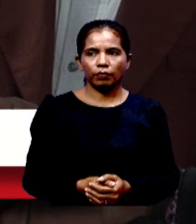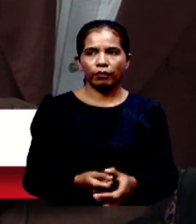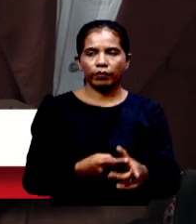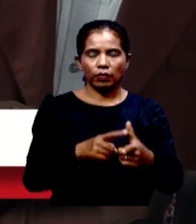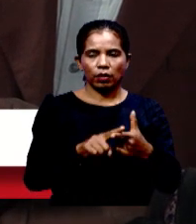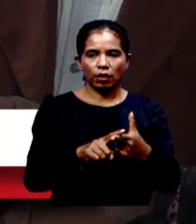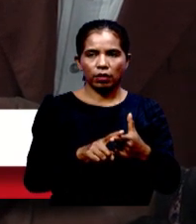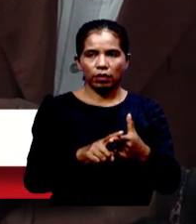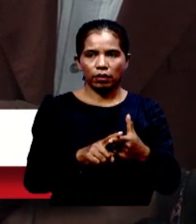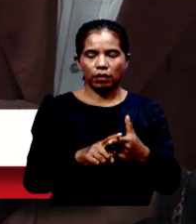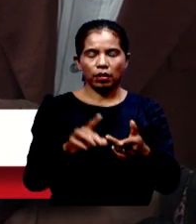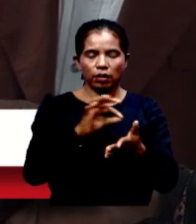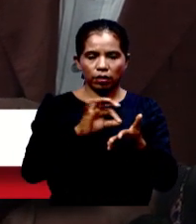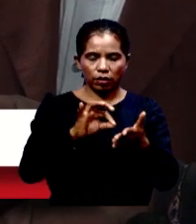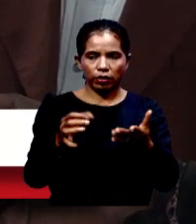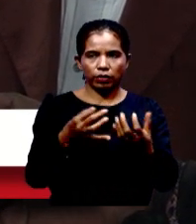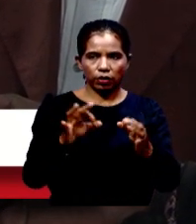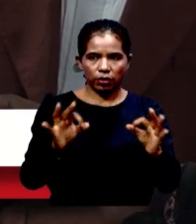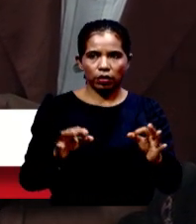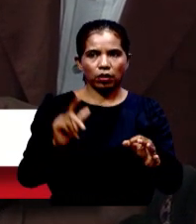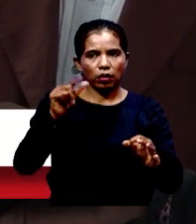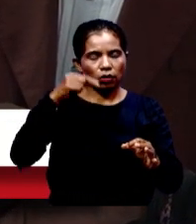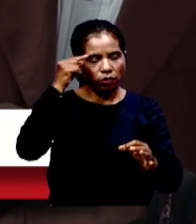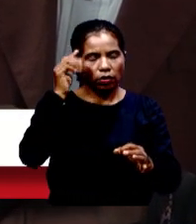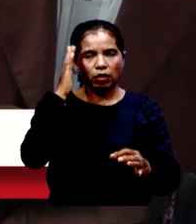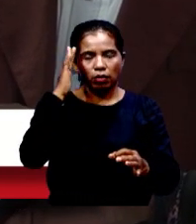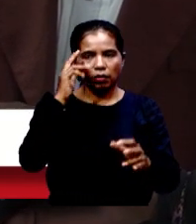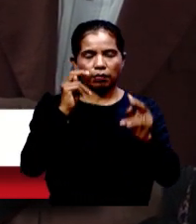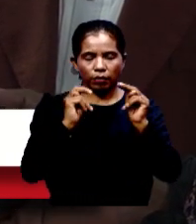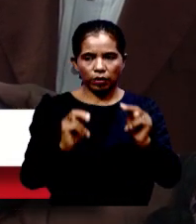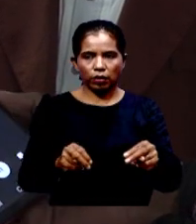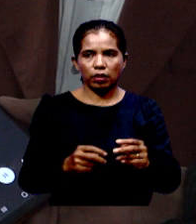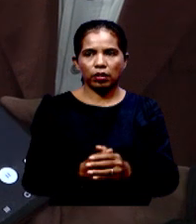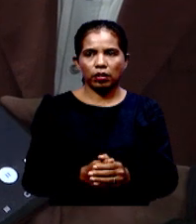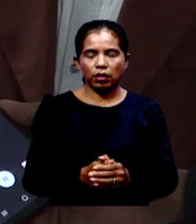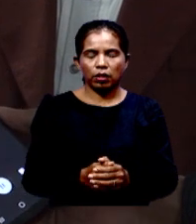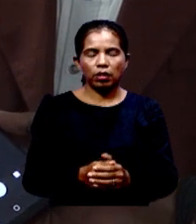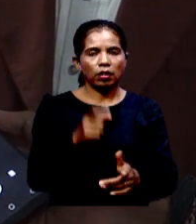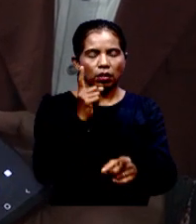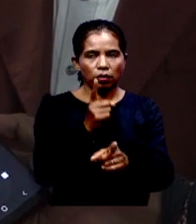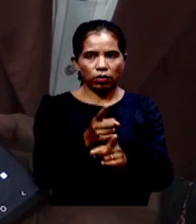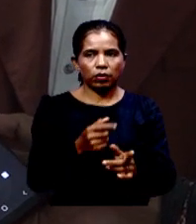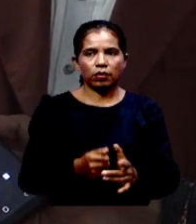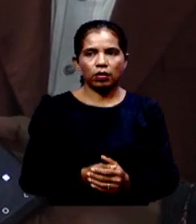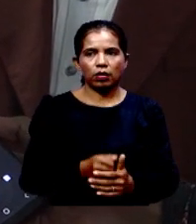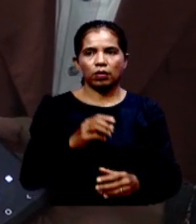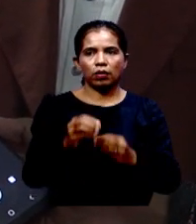de assinatura, o governo não encata preciso ir a certeza ira, com